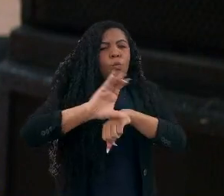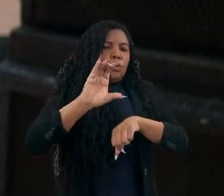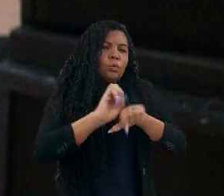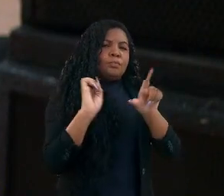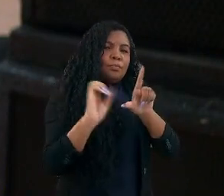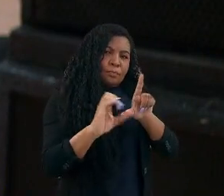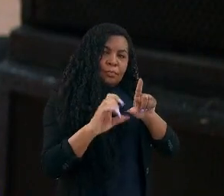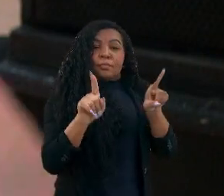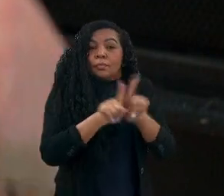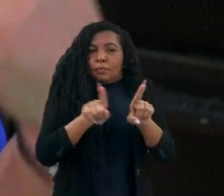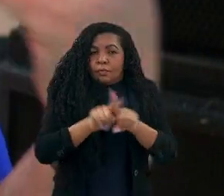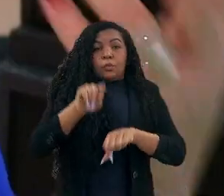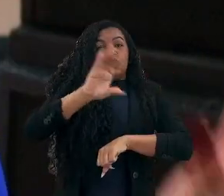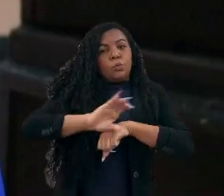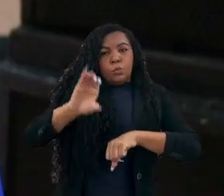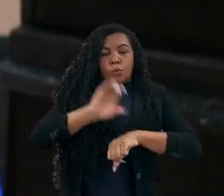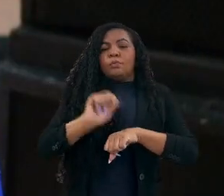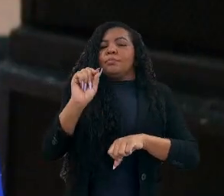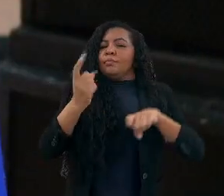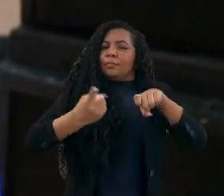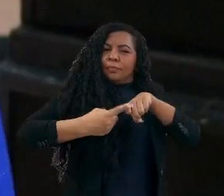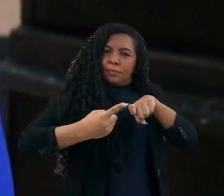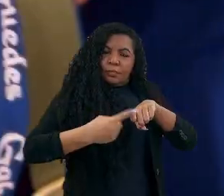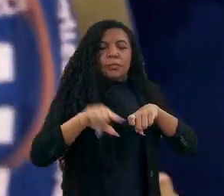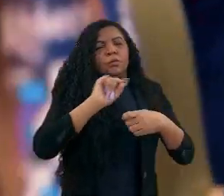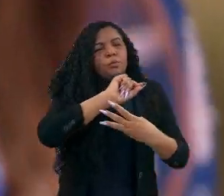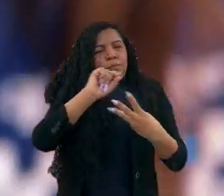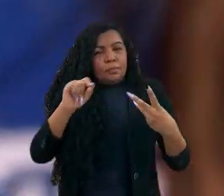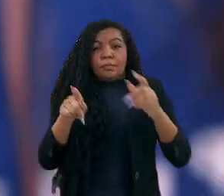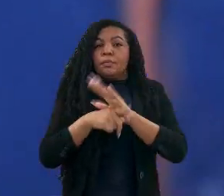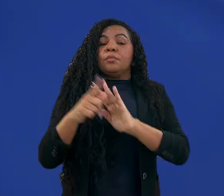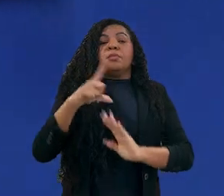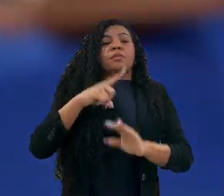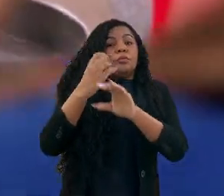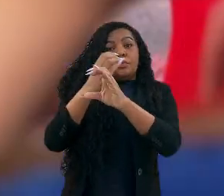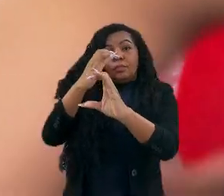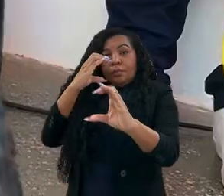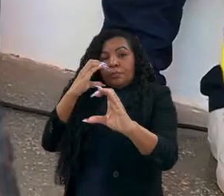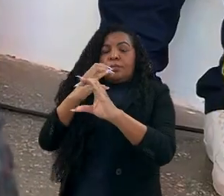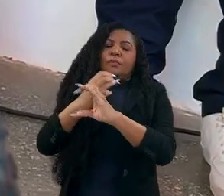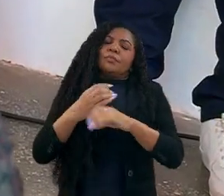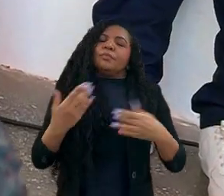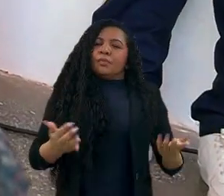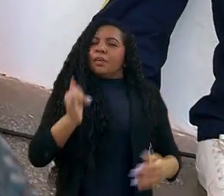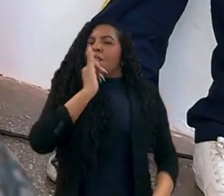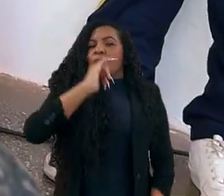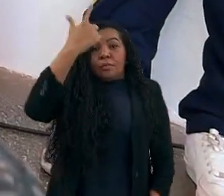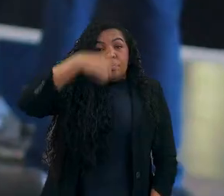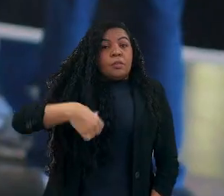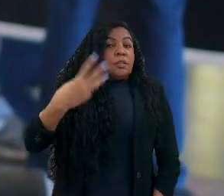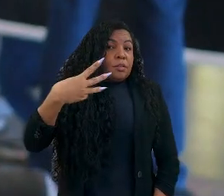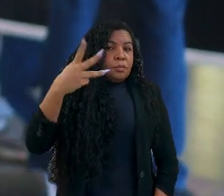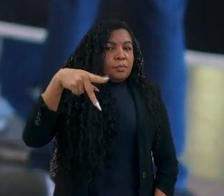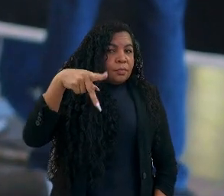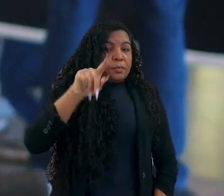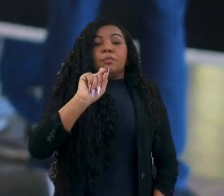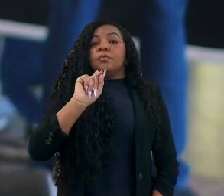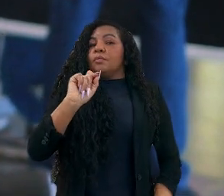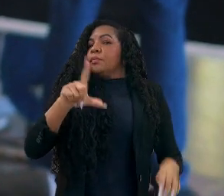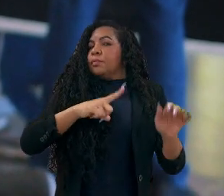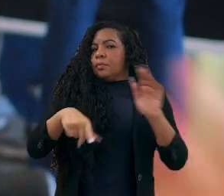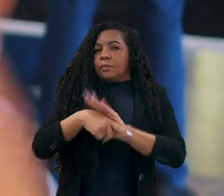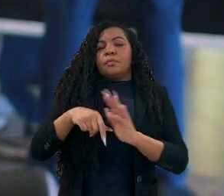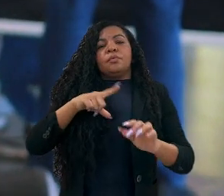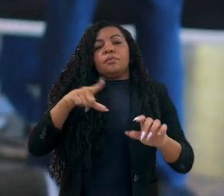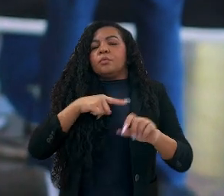de licenciatura, o curso de medicina e os cursos das engenharias. Eu, por exemplo, eu estou no terceiro período, eu vejo aqui coisas que eu vou ver